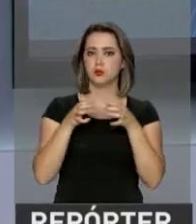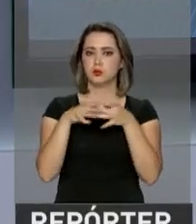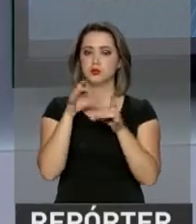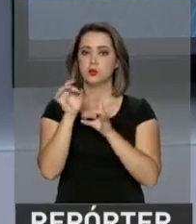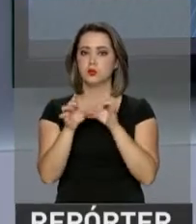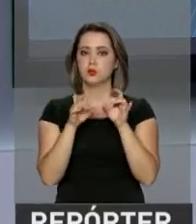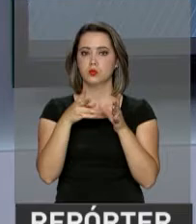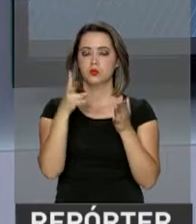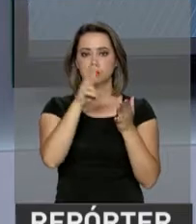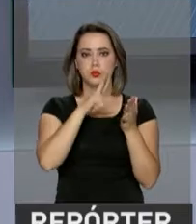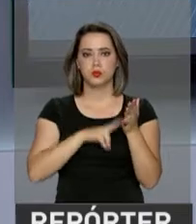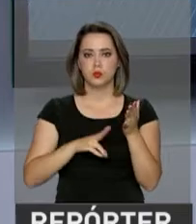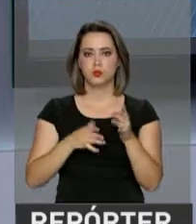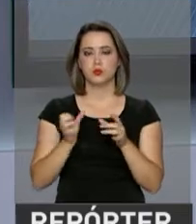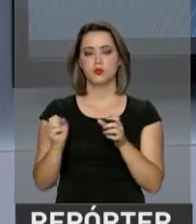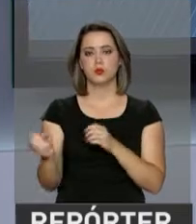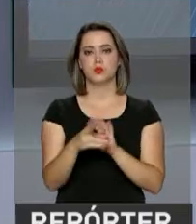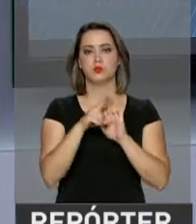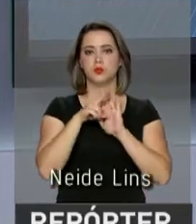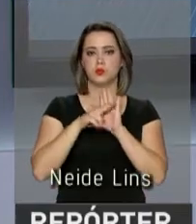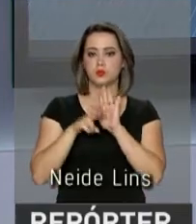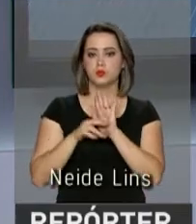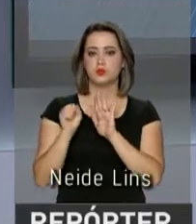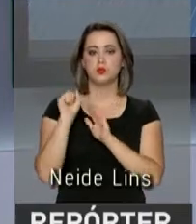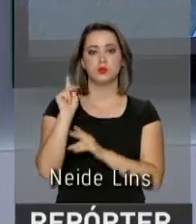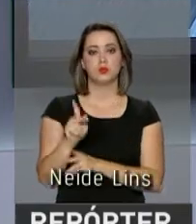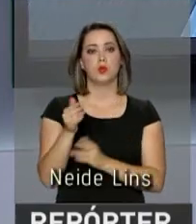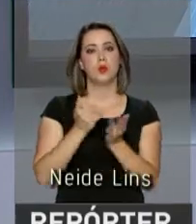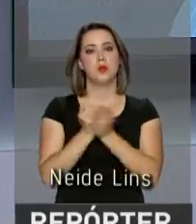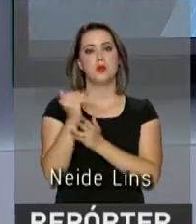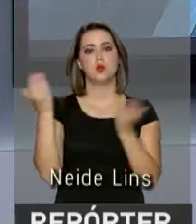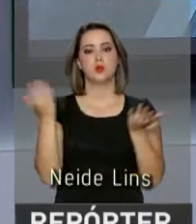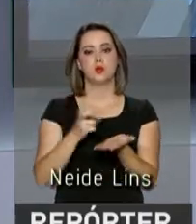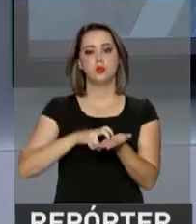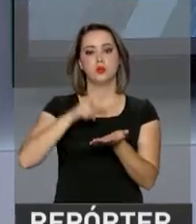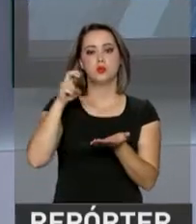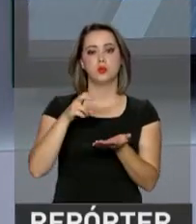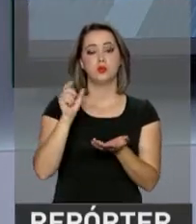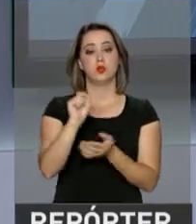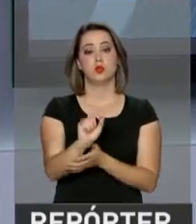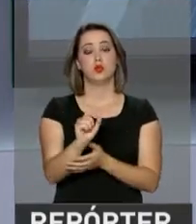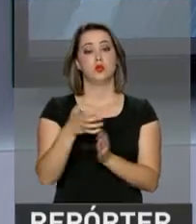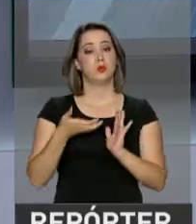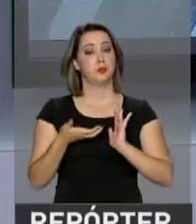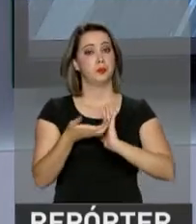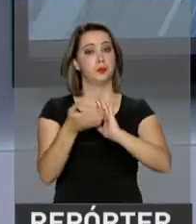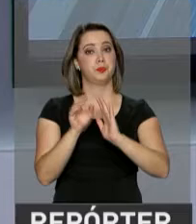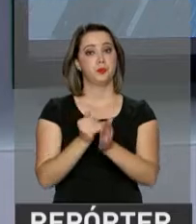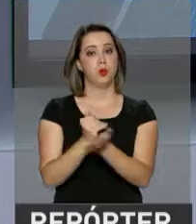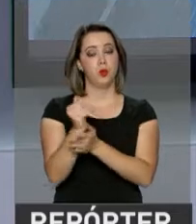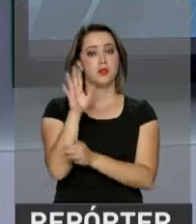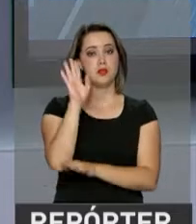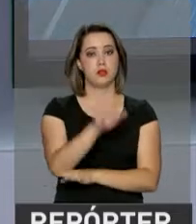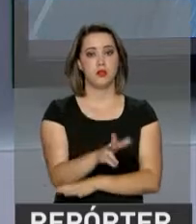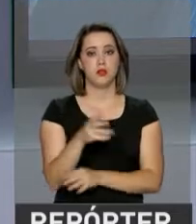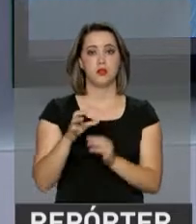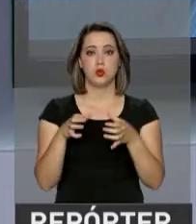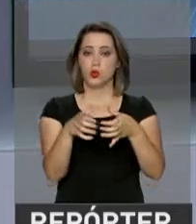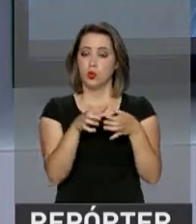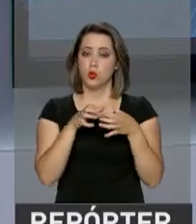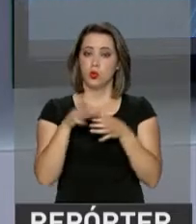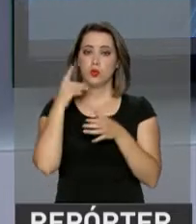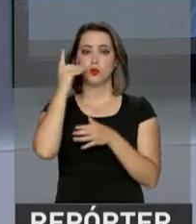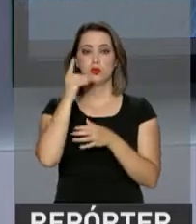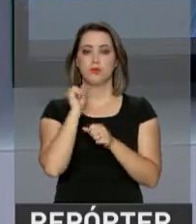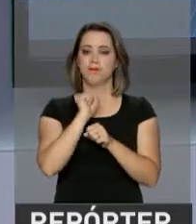que analisa a reforma da Previdência começou na manhã de hoje na Câmara dos Deputados. No início da tarde, os parlamentares fizeram uma pausa